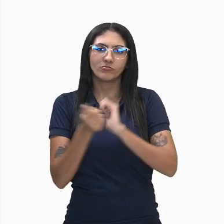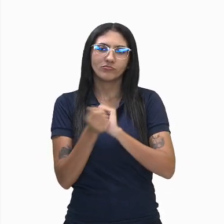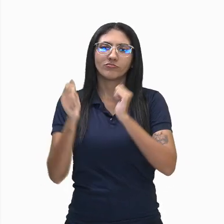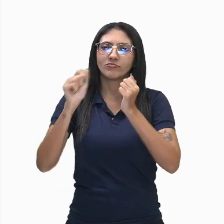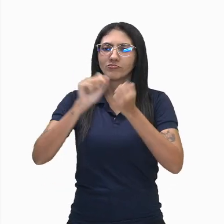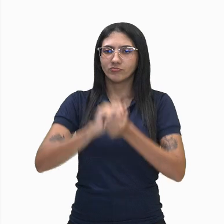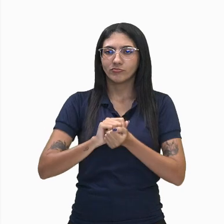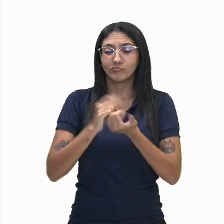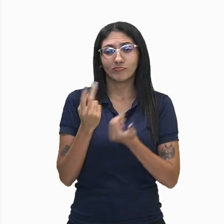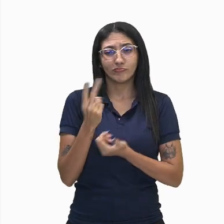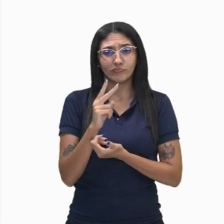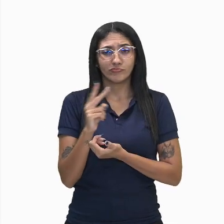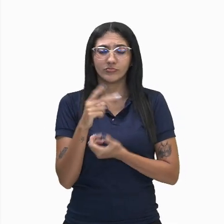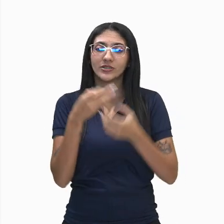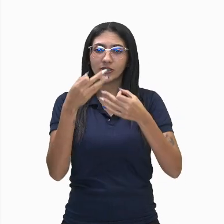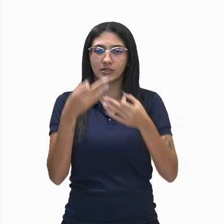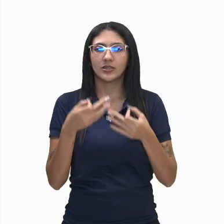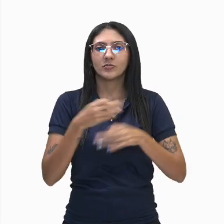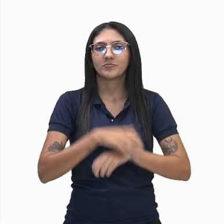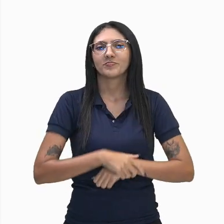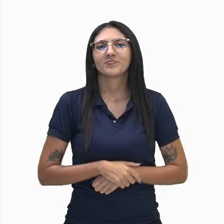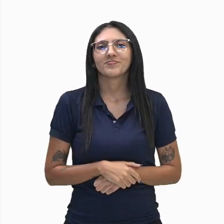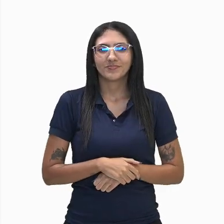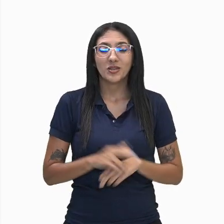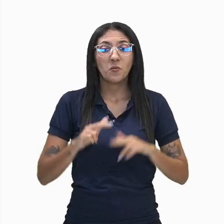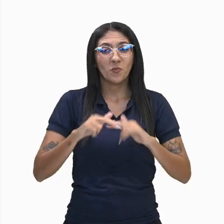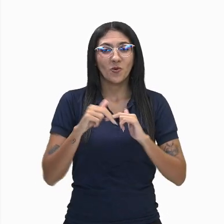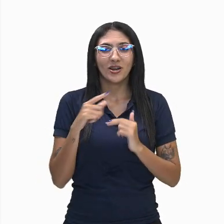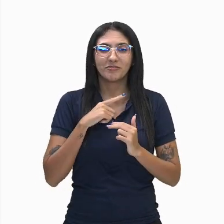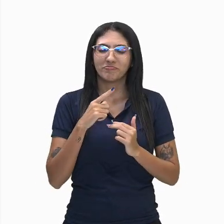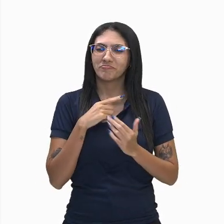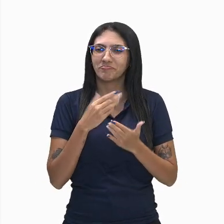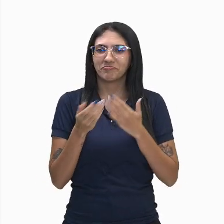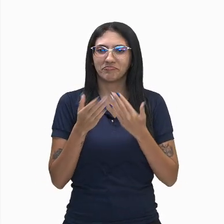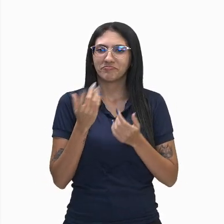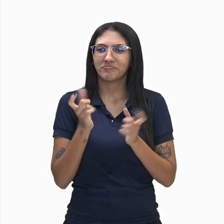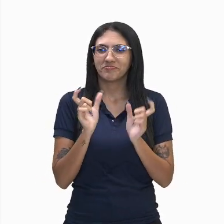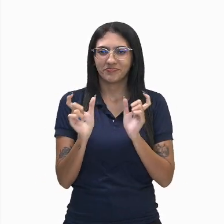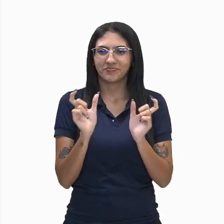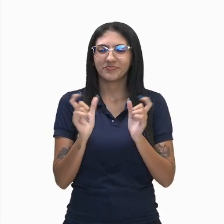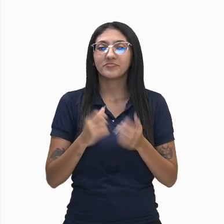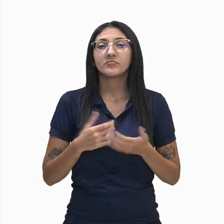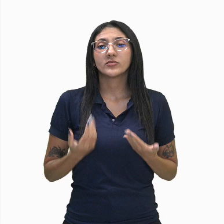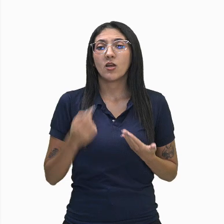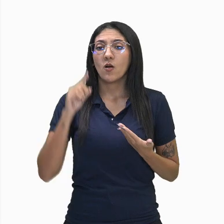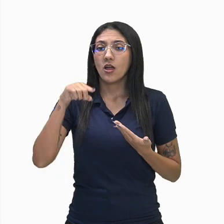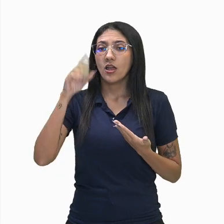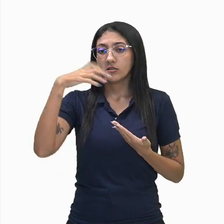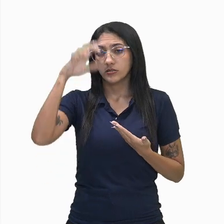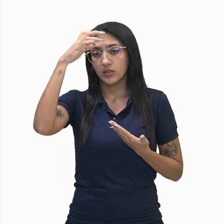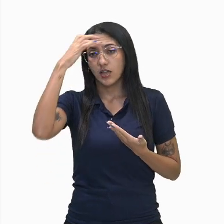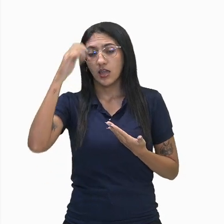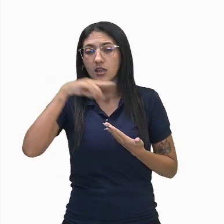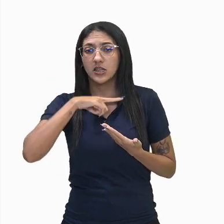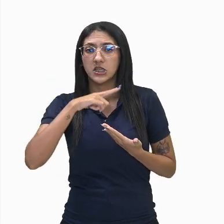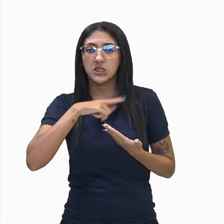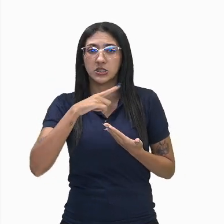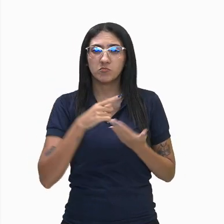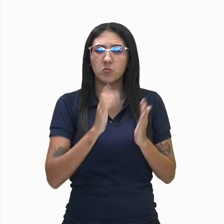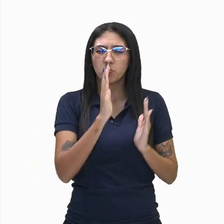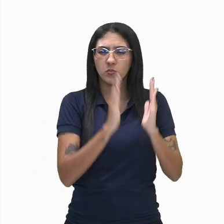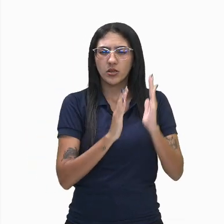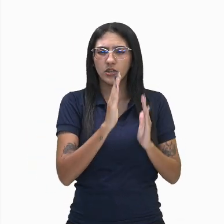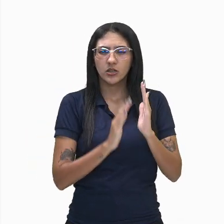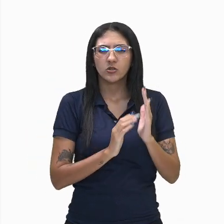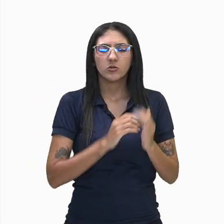as duas formas são corretas, por isso que eu disse o tanto faz. Então o reino de Kush existiu aproximadamente de